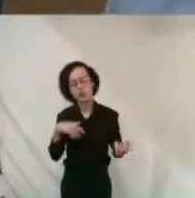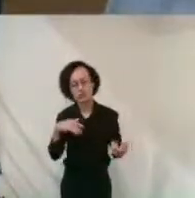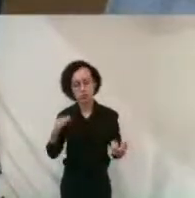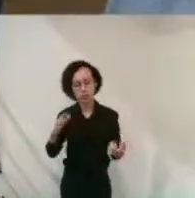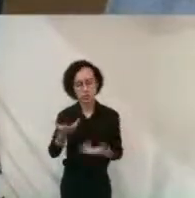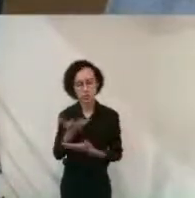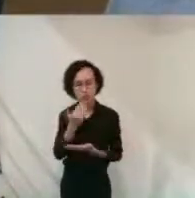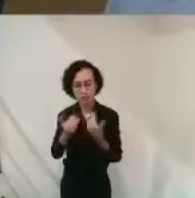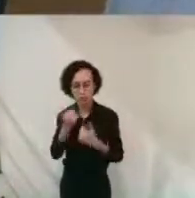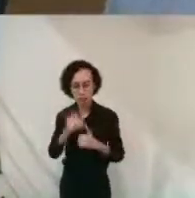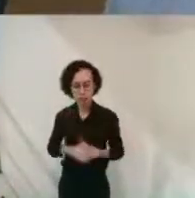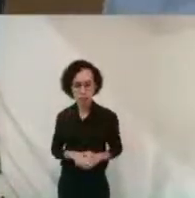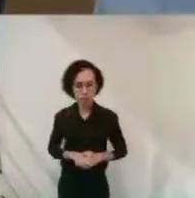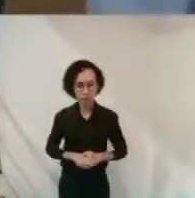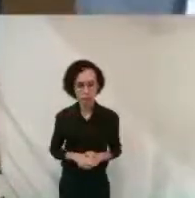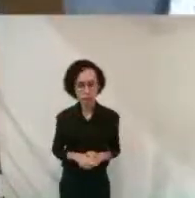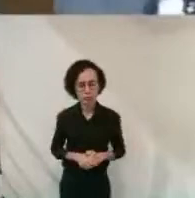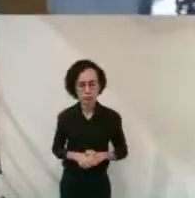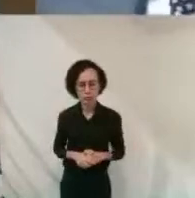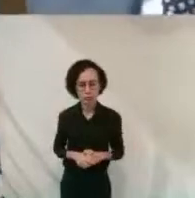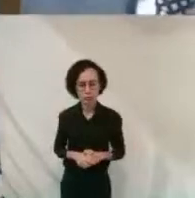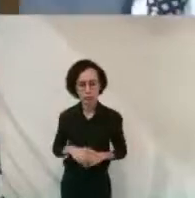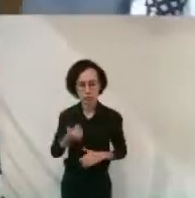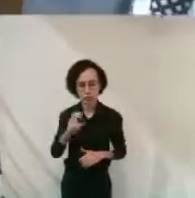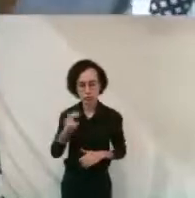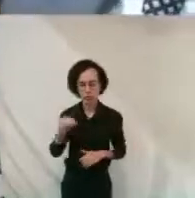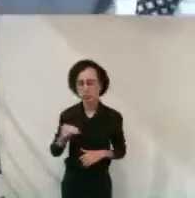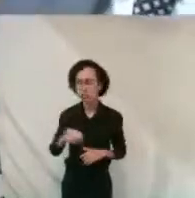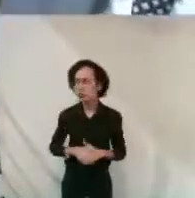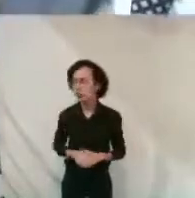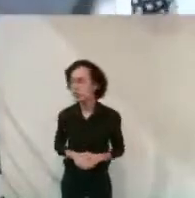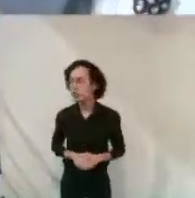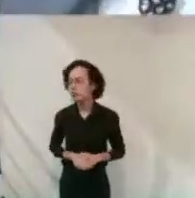rejeitos. Doutor Juliano, 15 minutos.